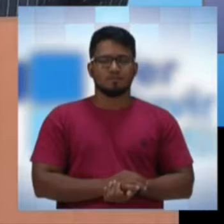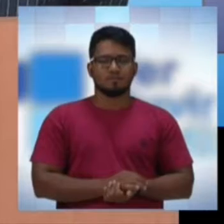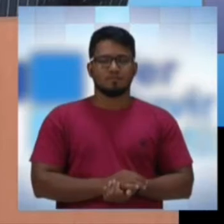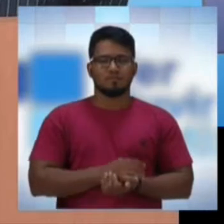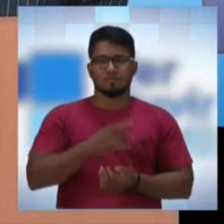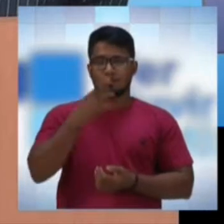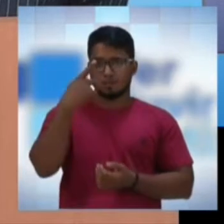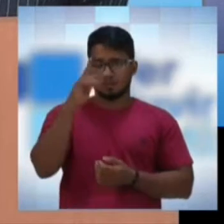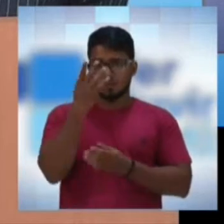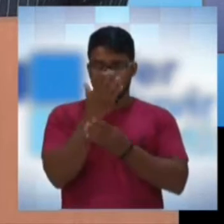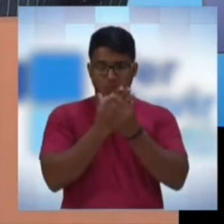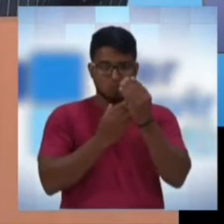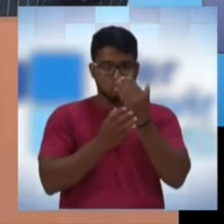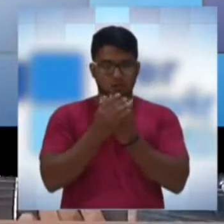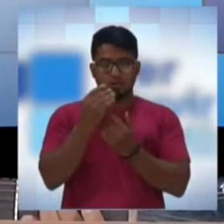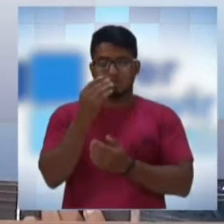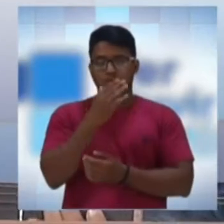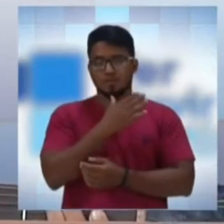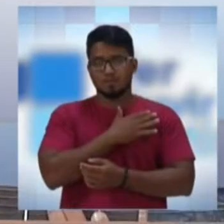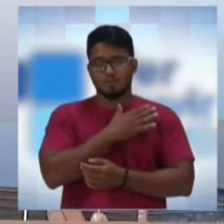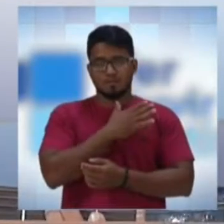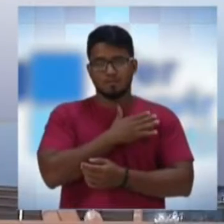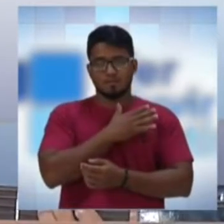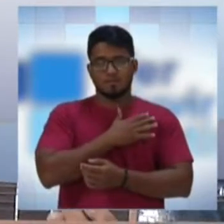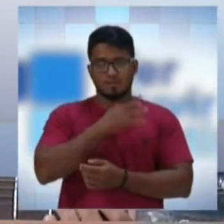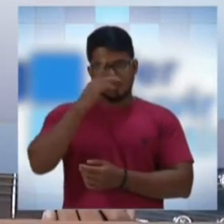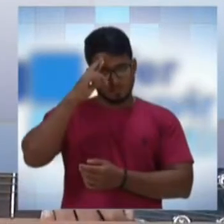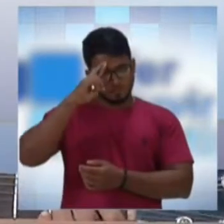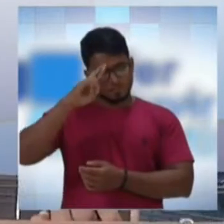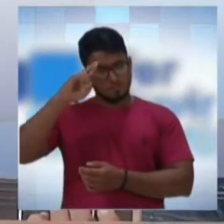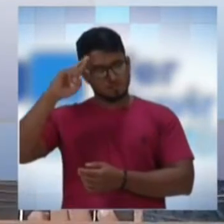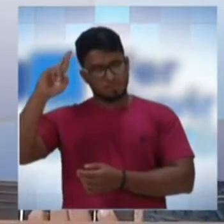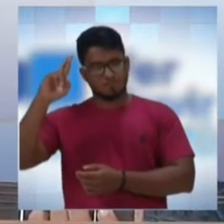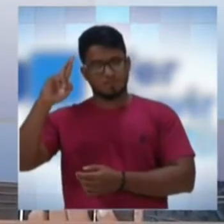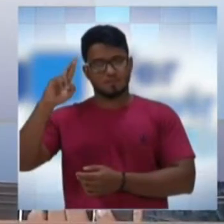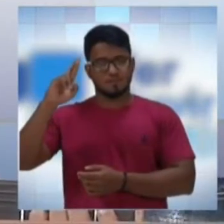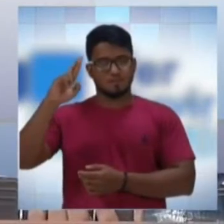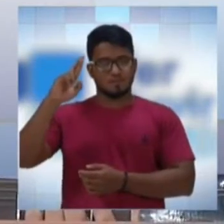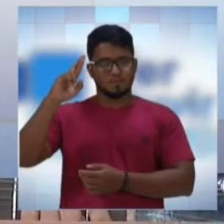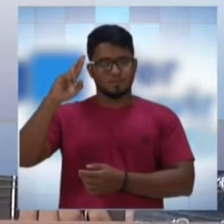Com tua mão, ó meu Senhor,